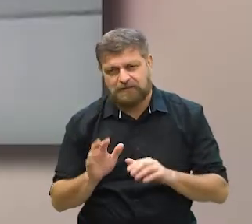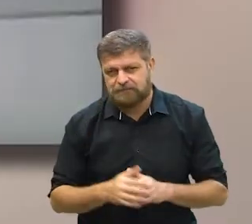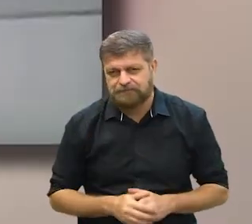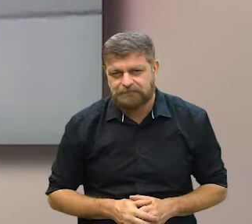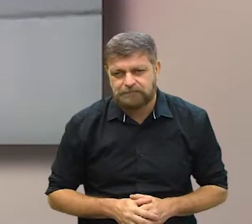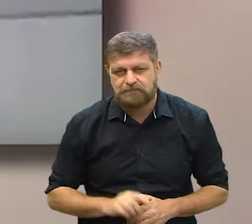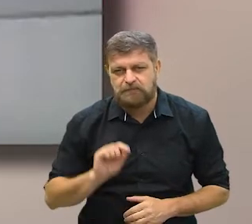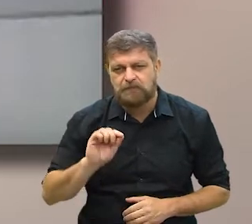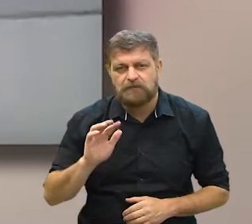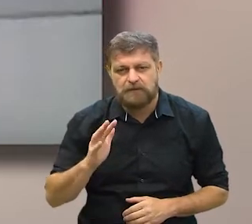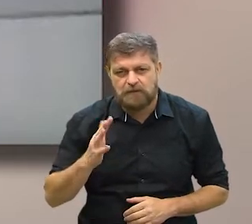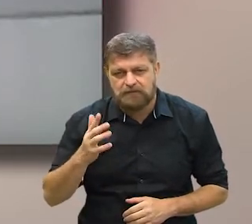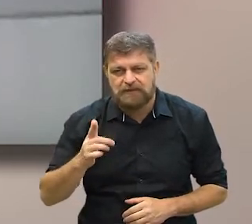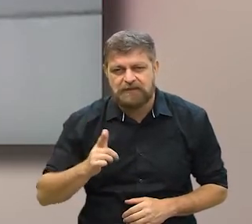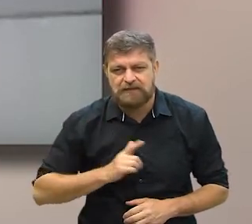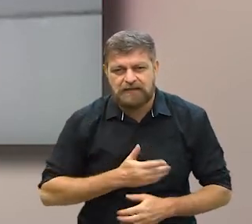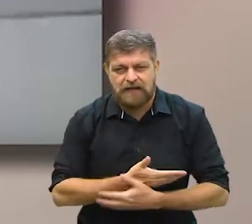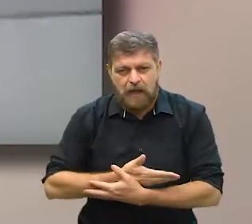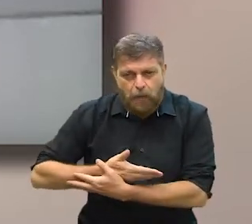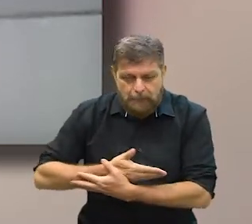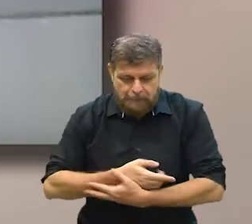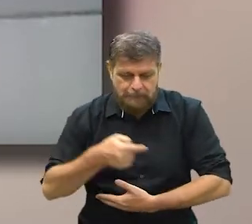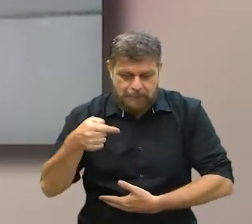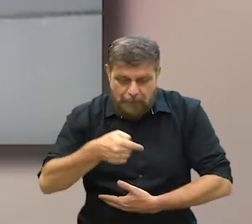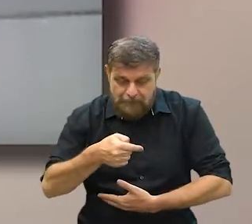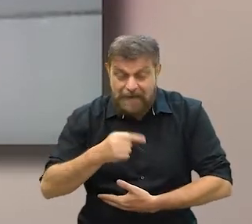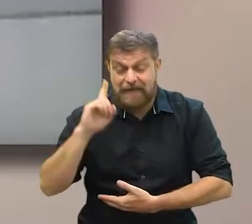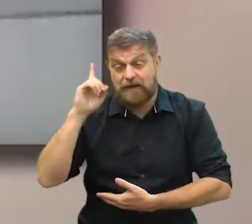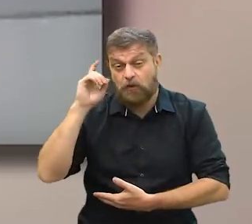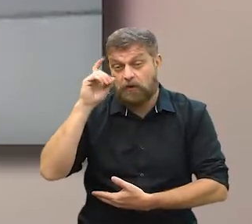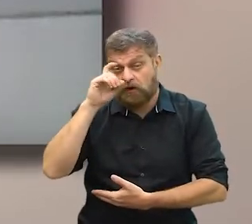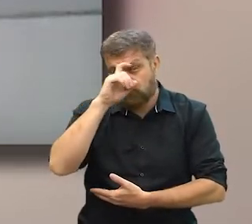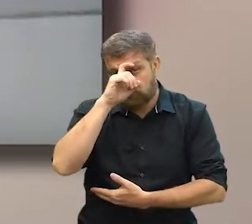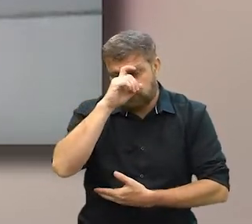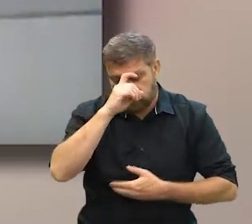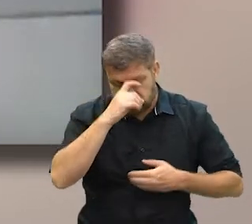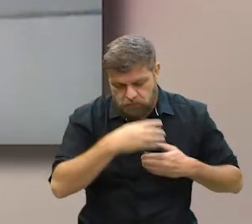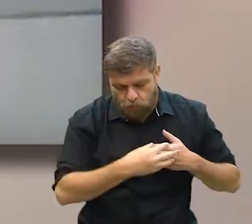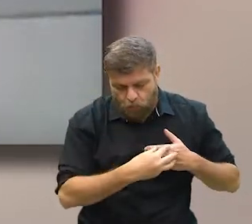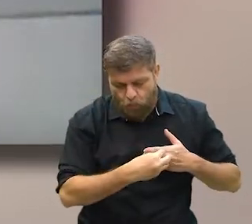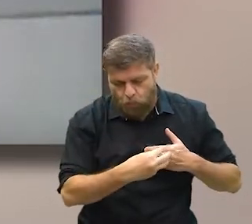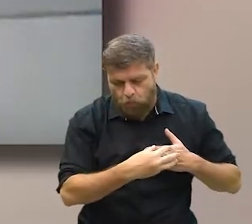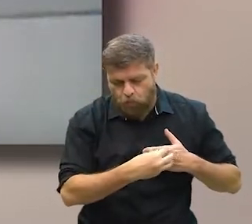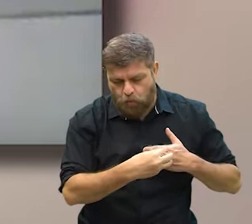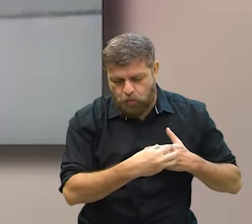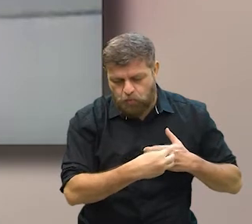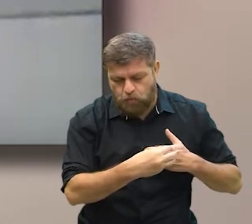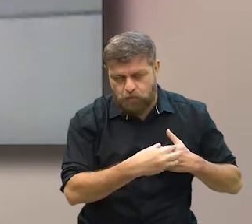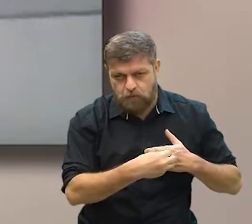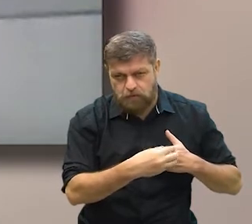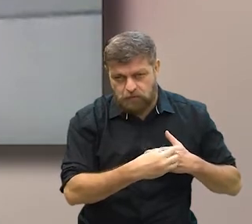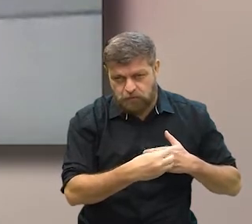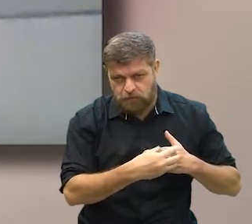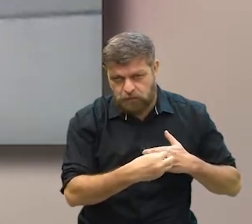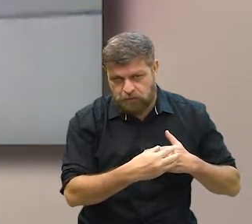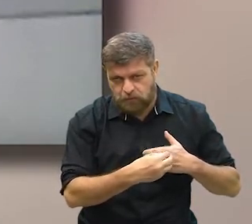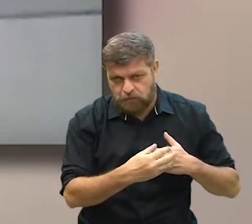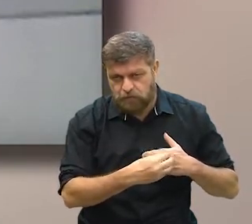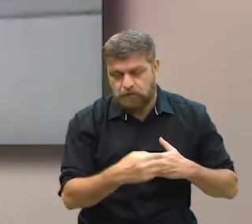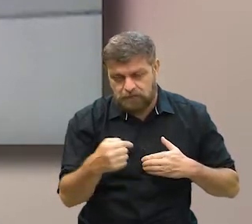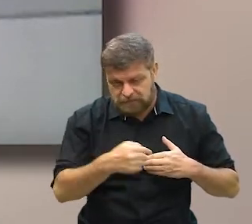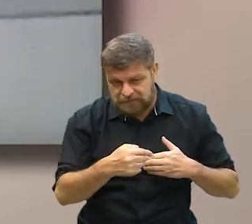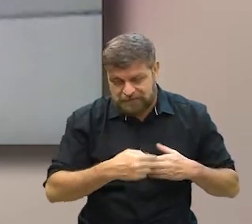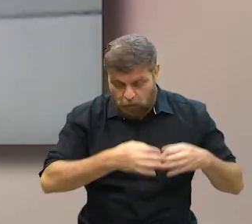que existe é bebê com dificuldade para tirar o leite, entendeu? Para conseguir fazer uma